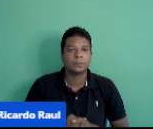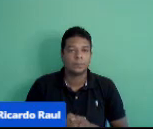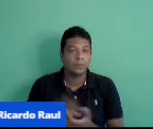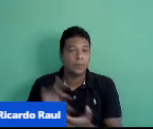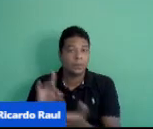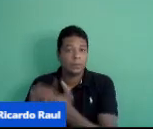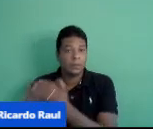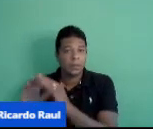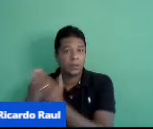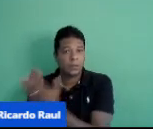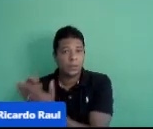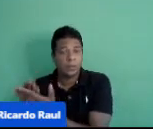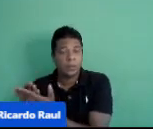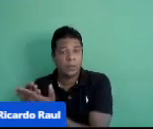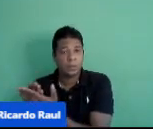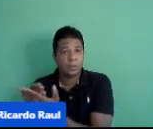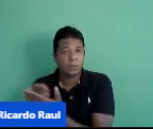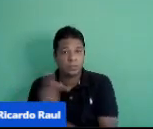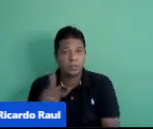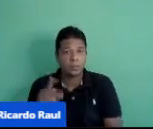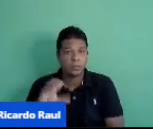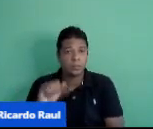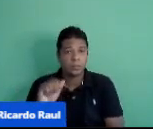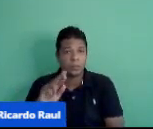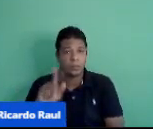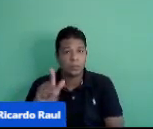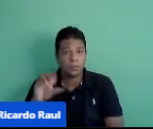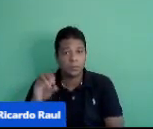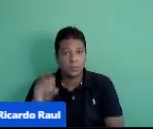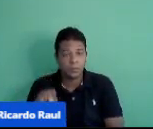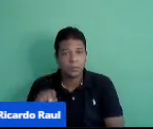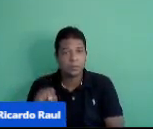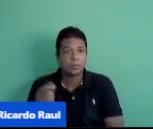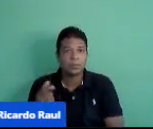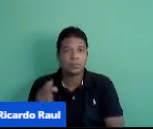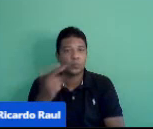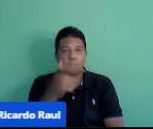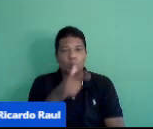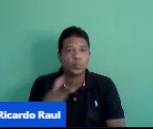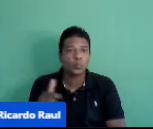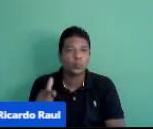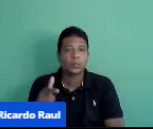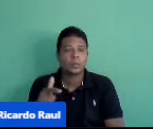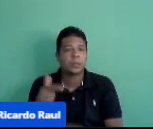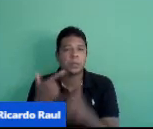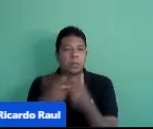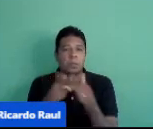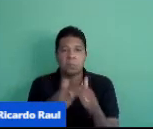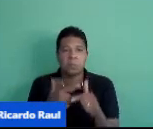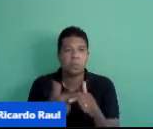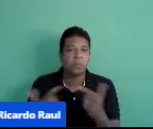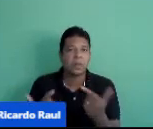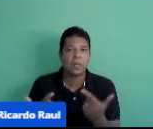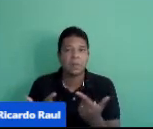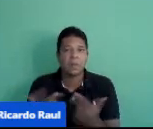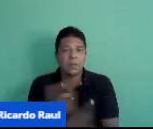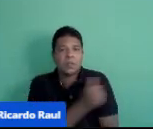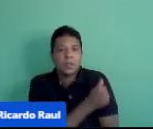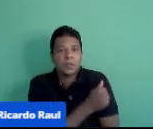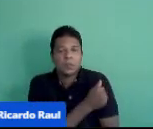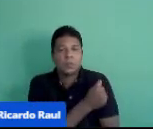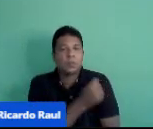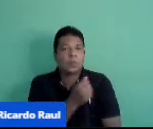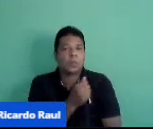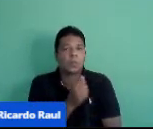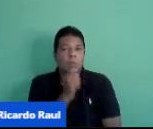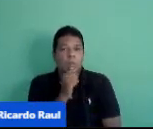Então, o Carlos, né, a pergunta que eu fiz não coube muito a ele, porque ele não tem tido esse problema, né, Carlos, de alunos que Isso.